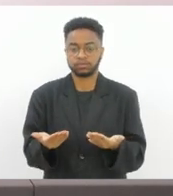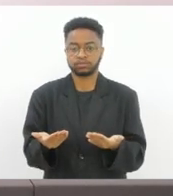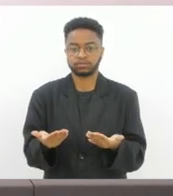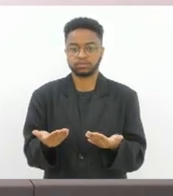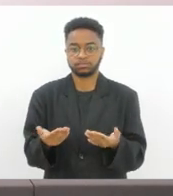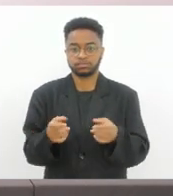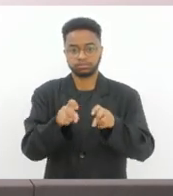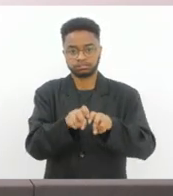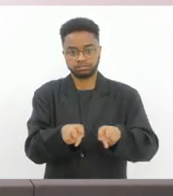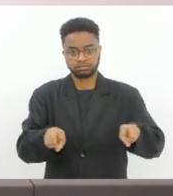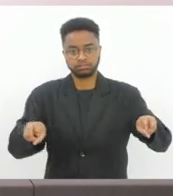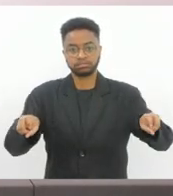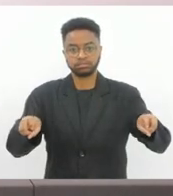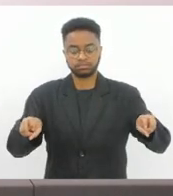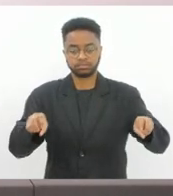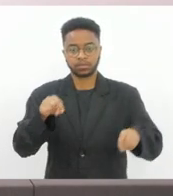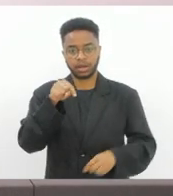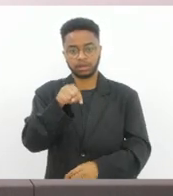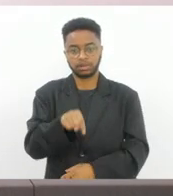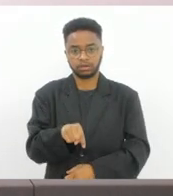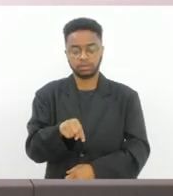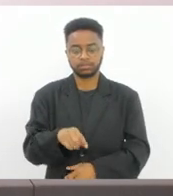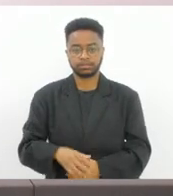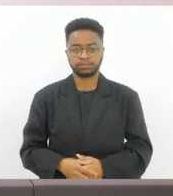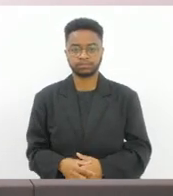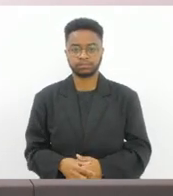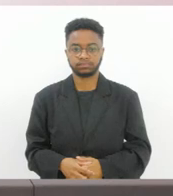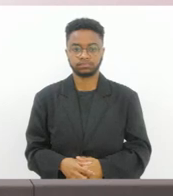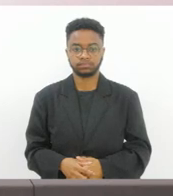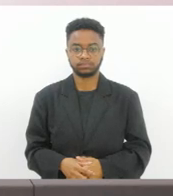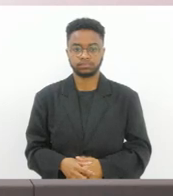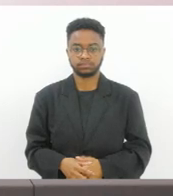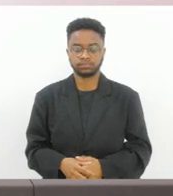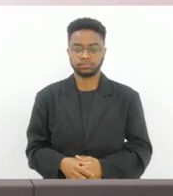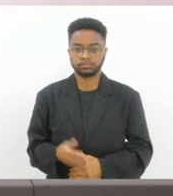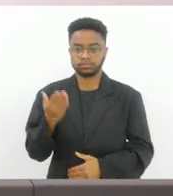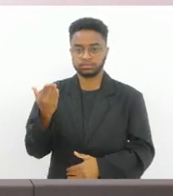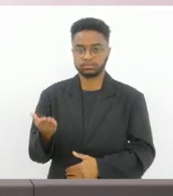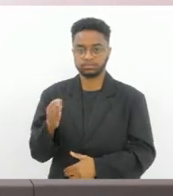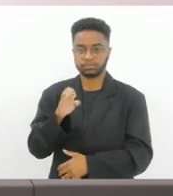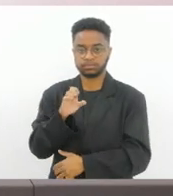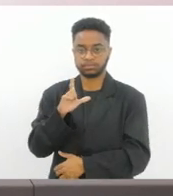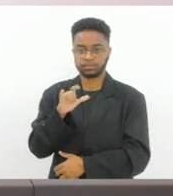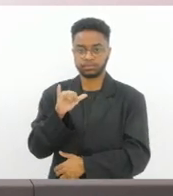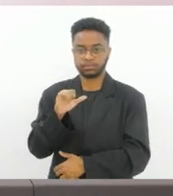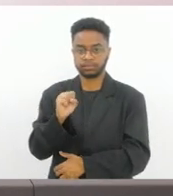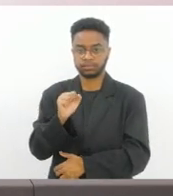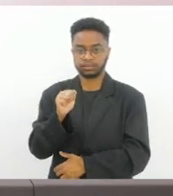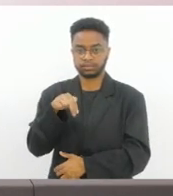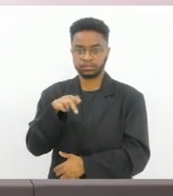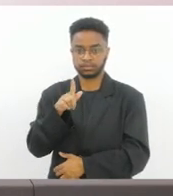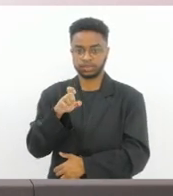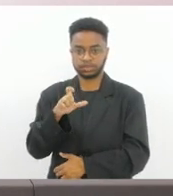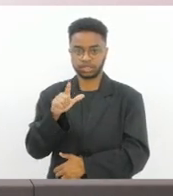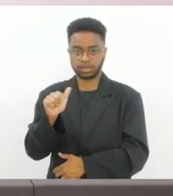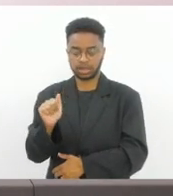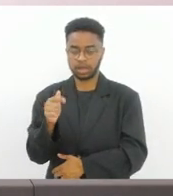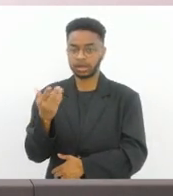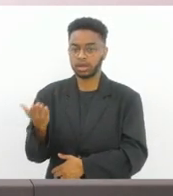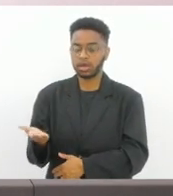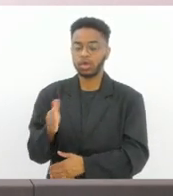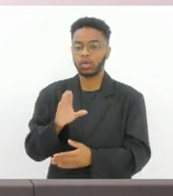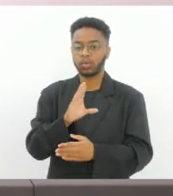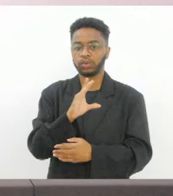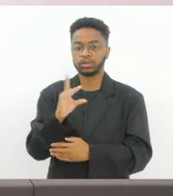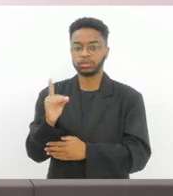parte dessa mesa de discussão a senhora Elisângela Oliveira, coordenadora do Núcleo de